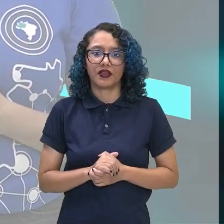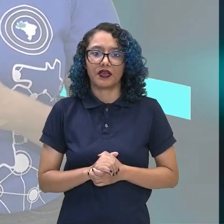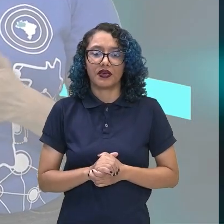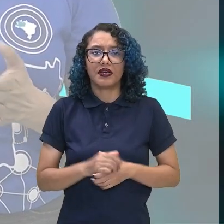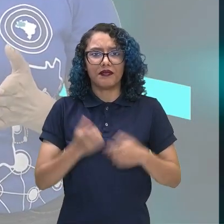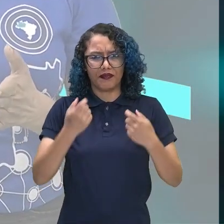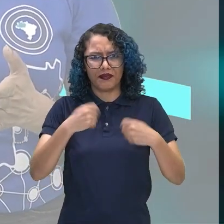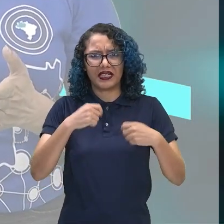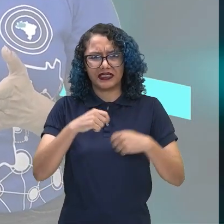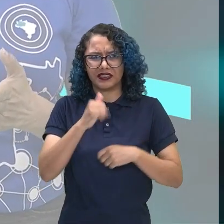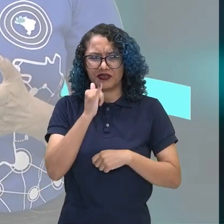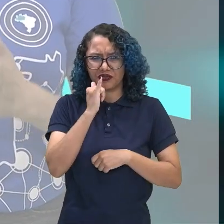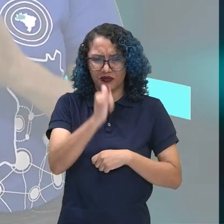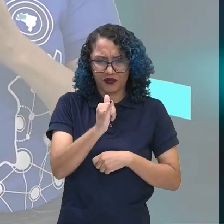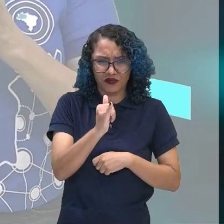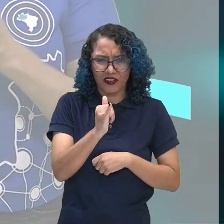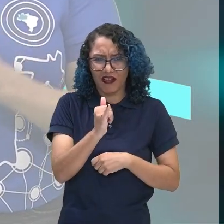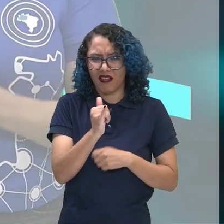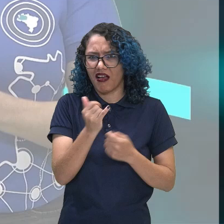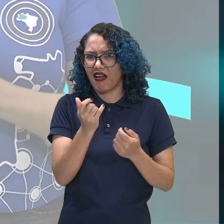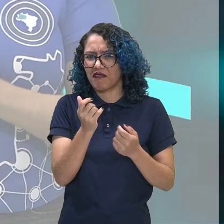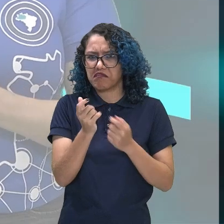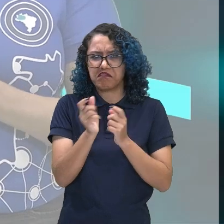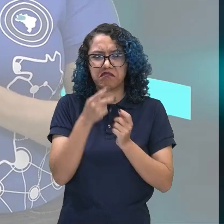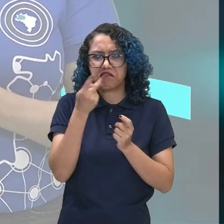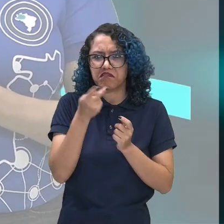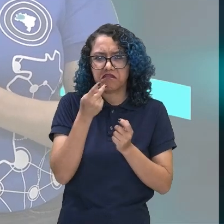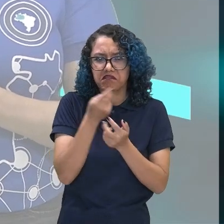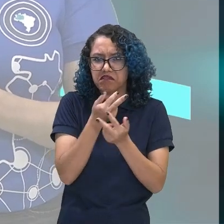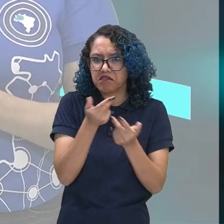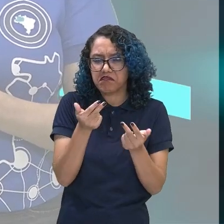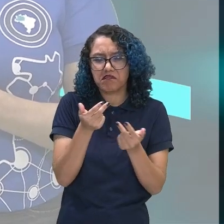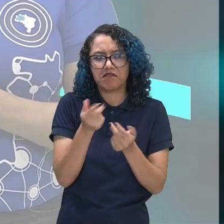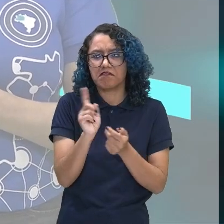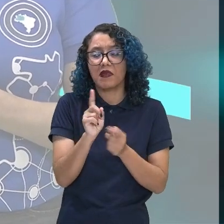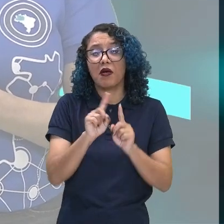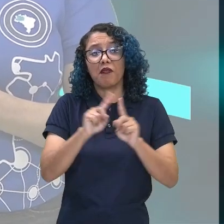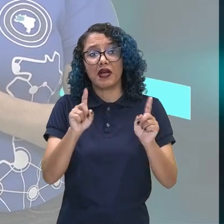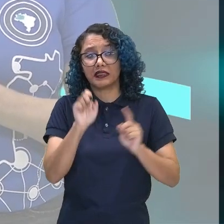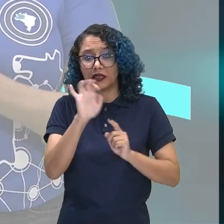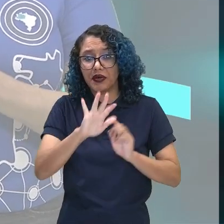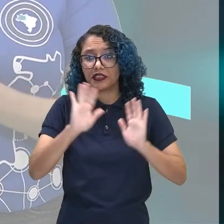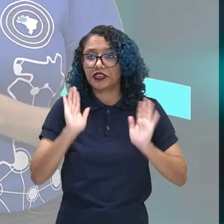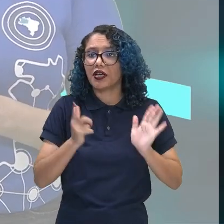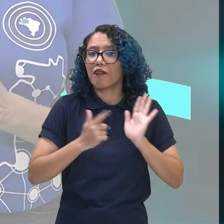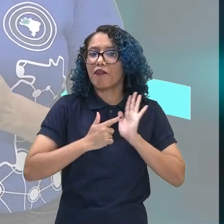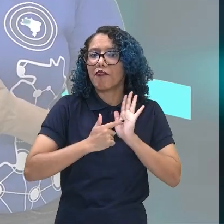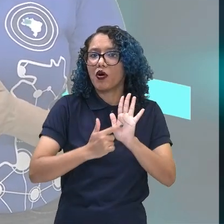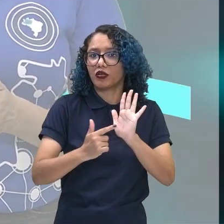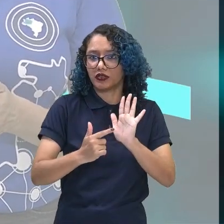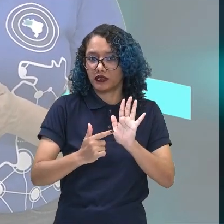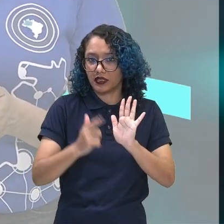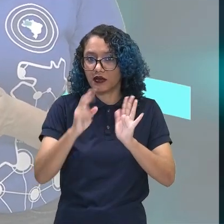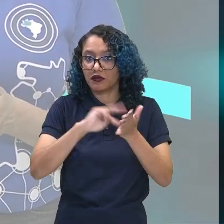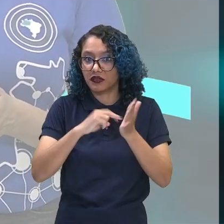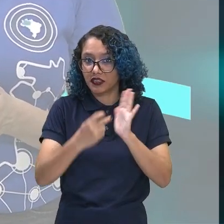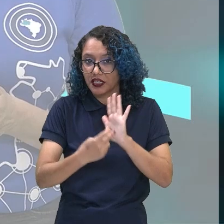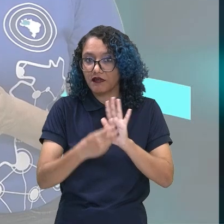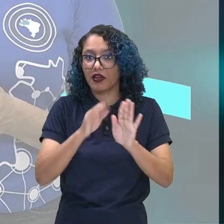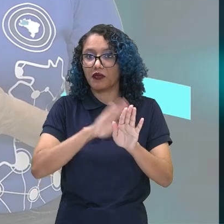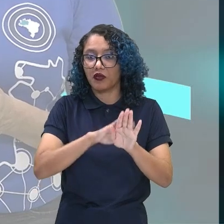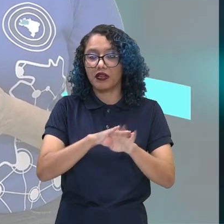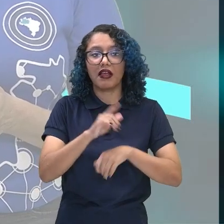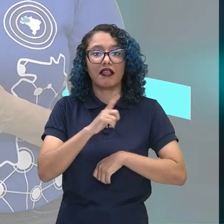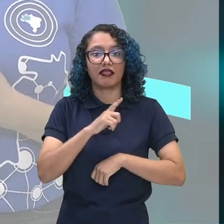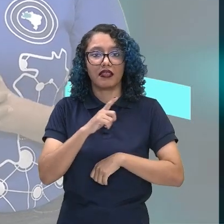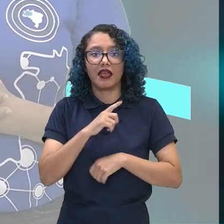coisa? Não, né? Mas a imagem já diz muita coisa, né? Já diz que não está